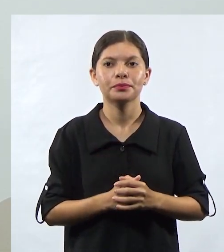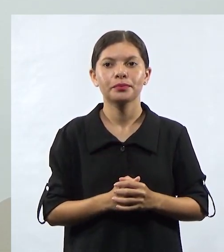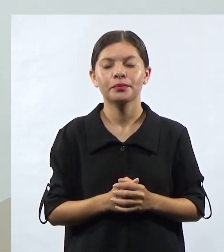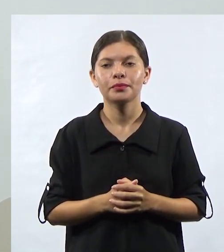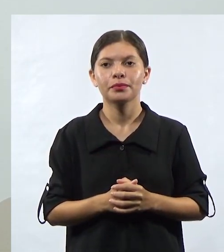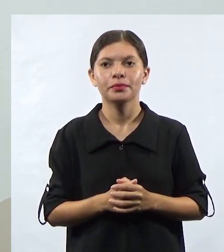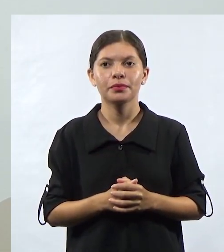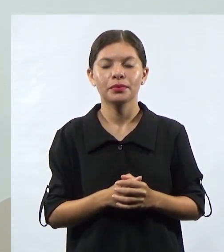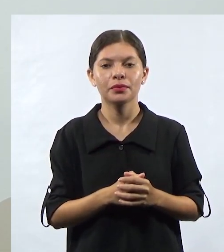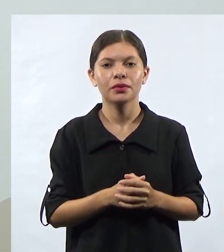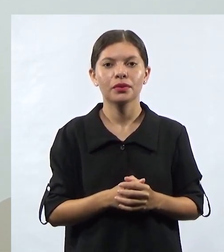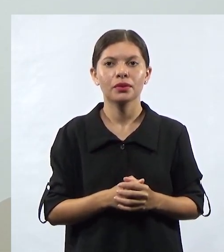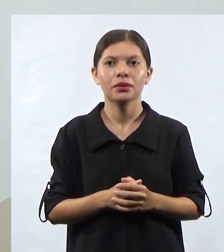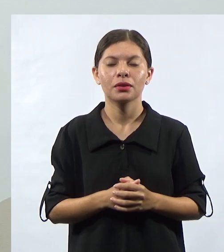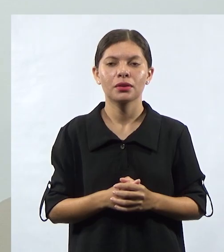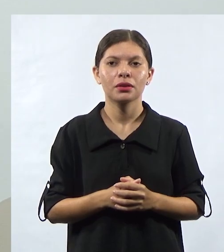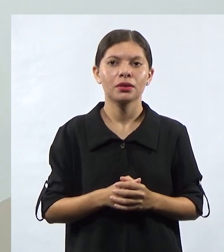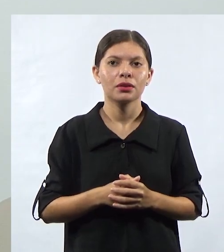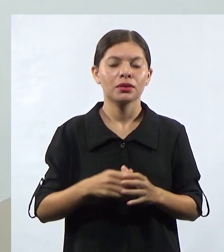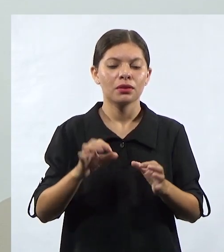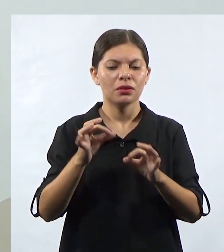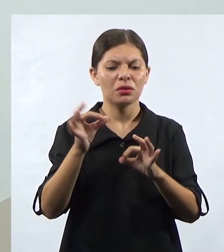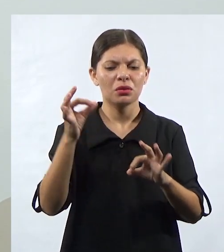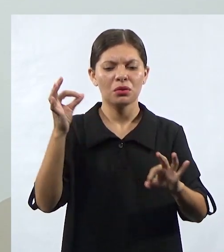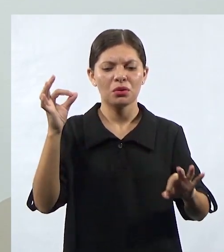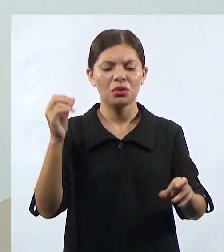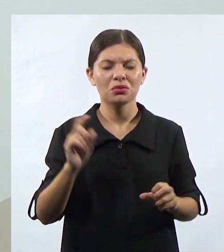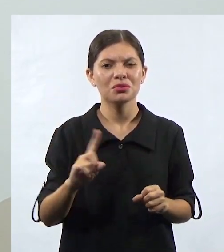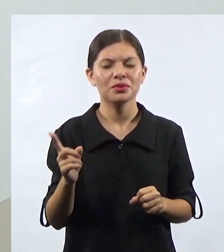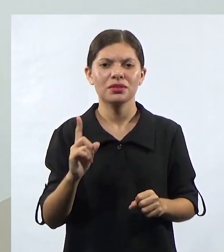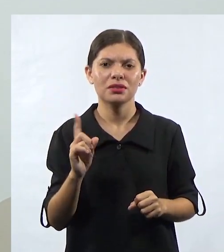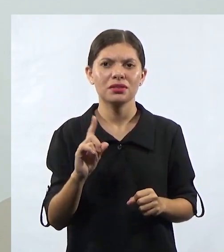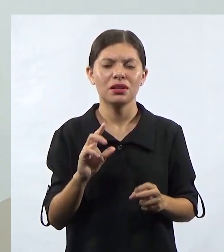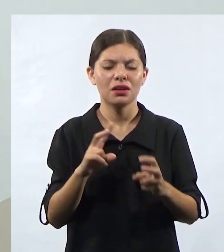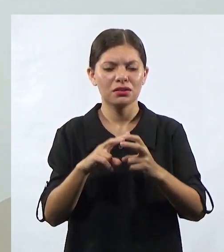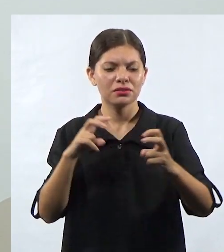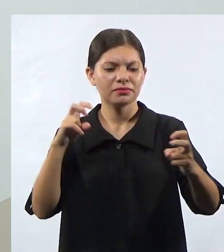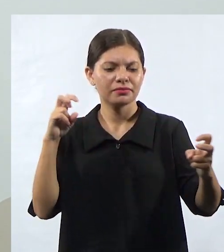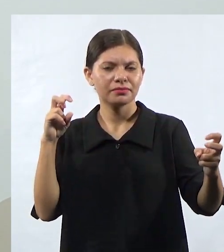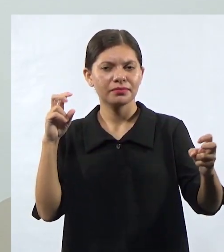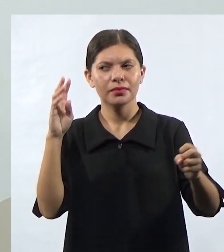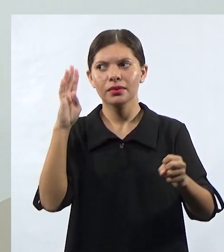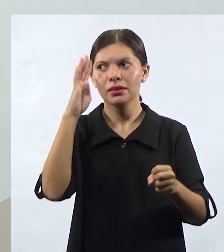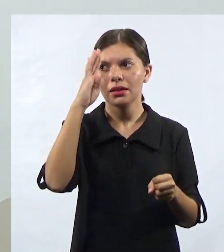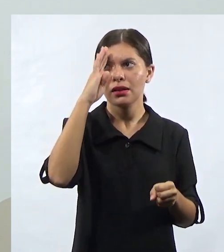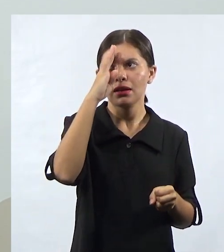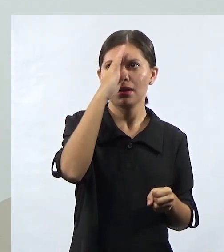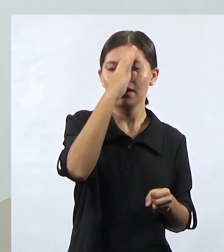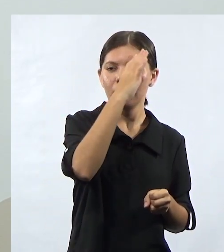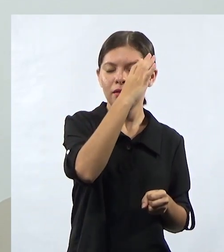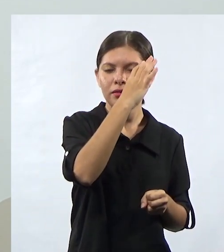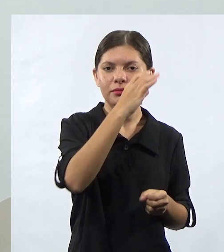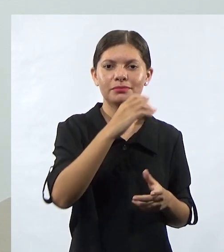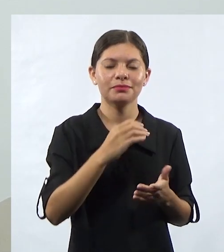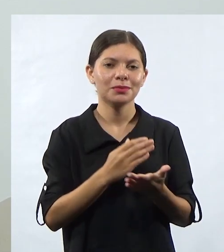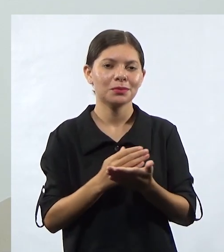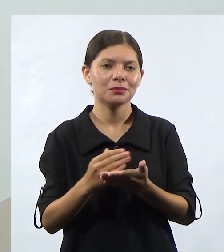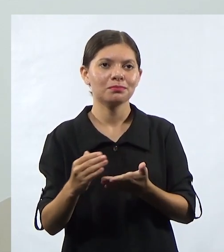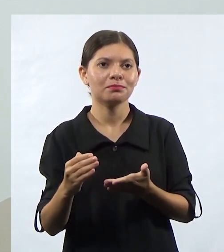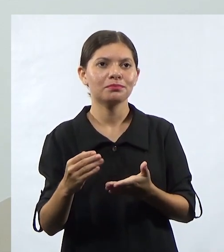distantes e não muito longos, para que as pessoas não se dispersem durante, a não ser que você tenha um